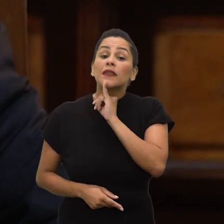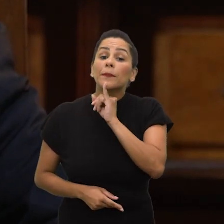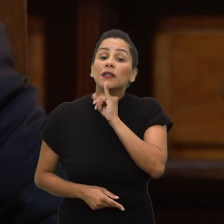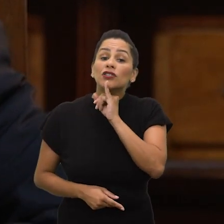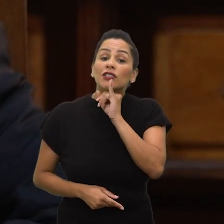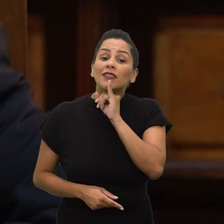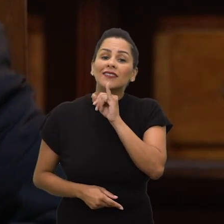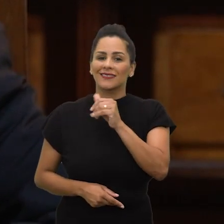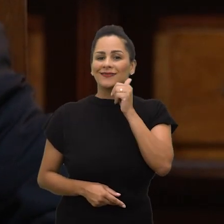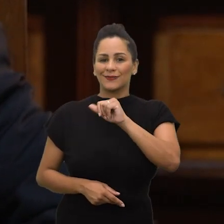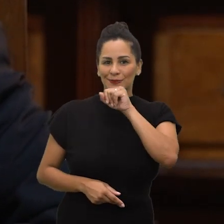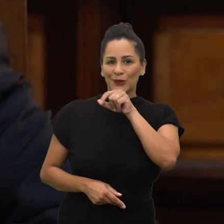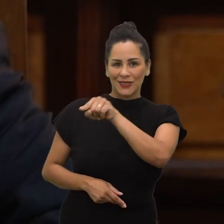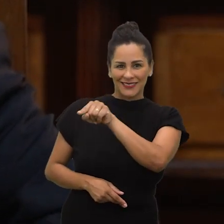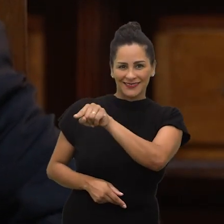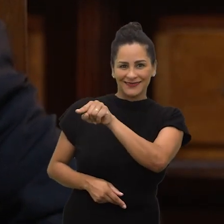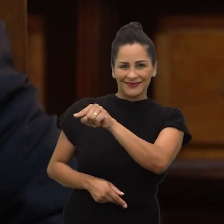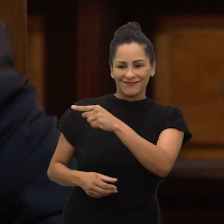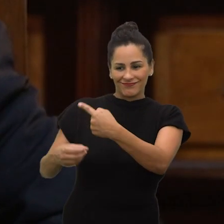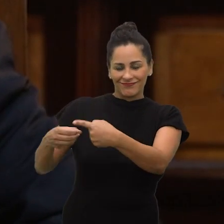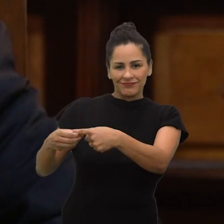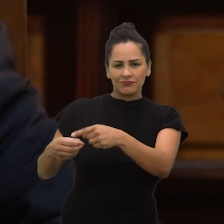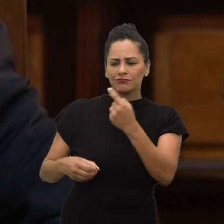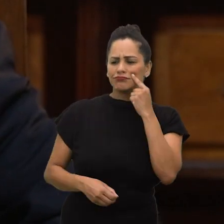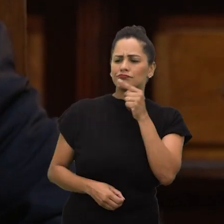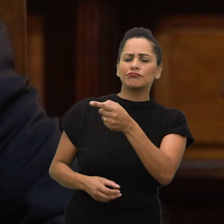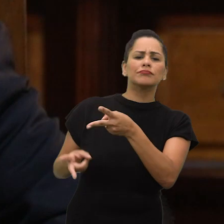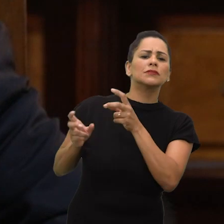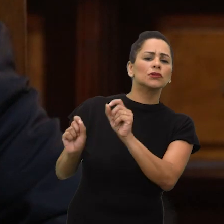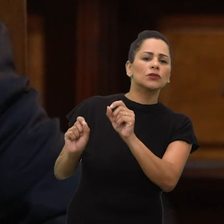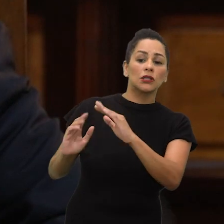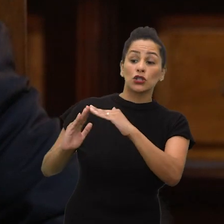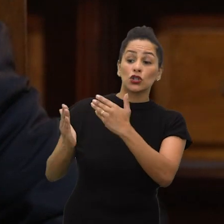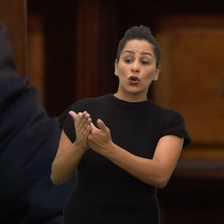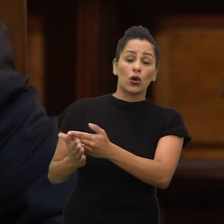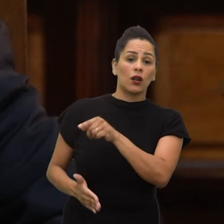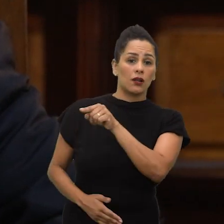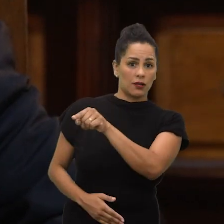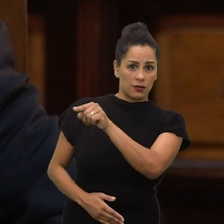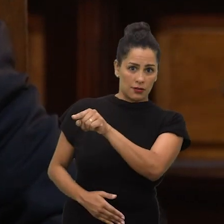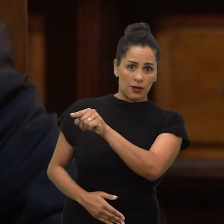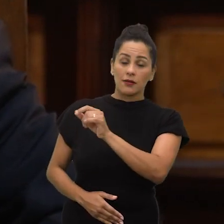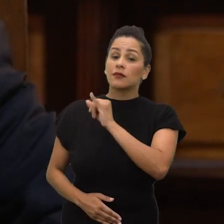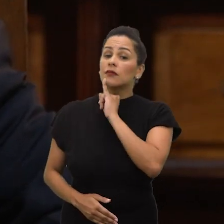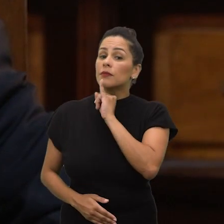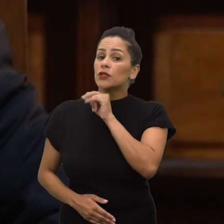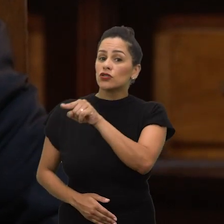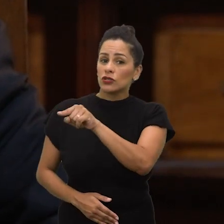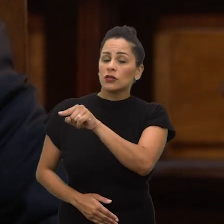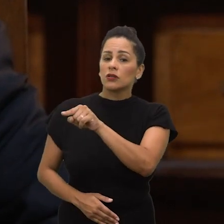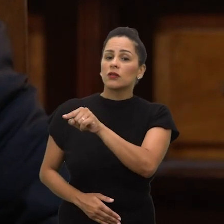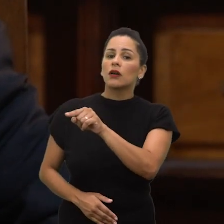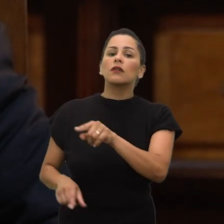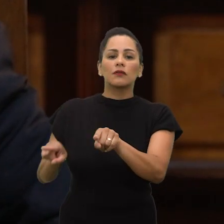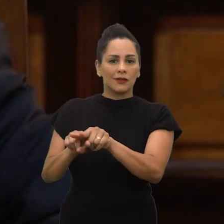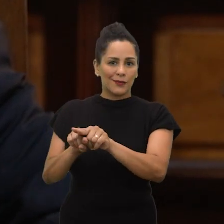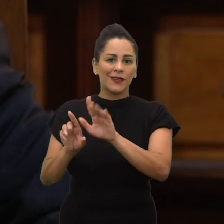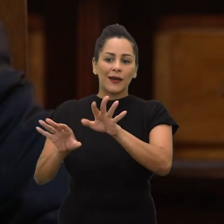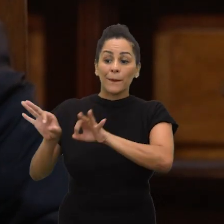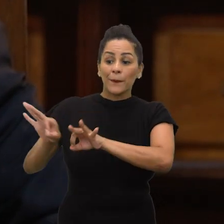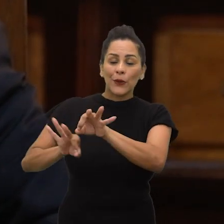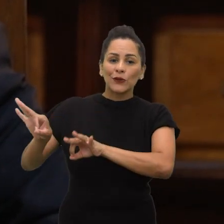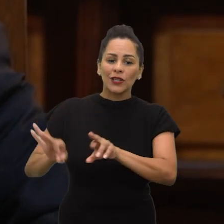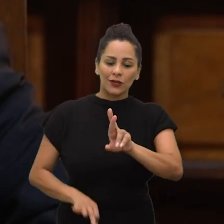Itapetininga a terra de minha mulher e Verifiquei que a escola lá em Itapetininga também